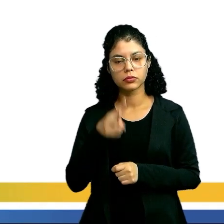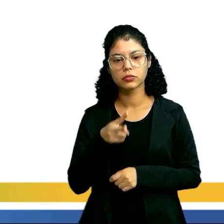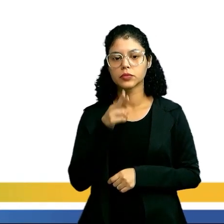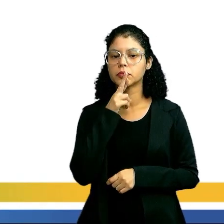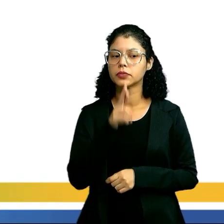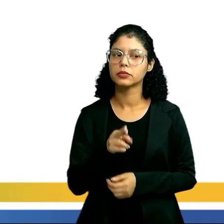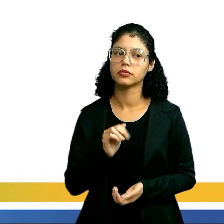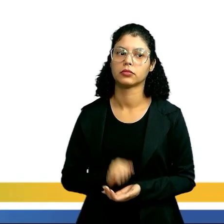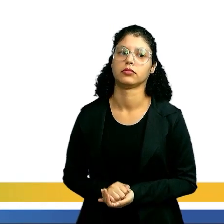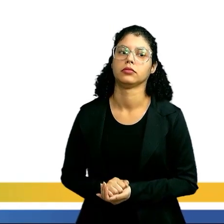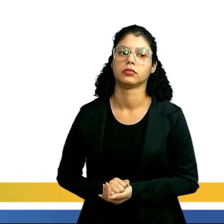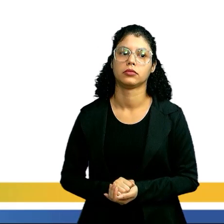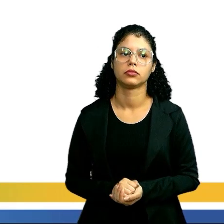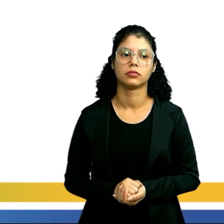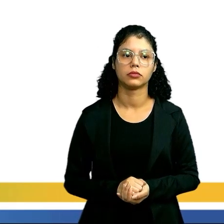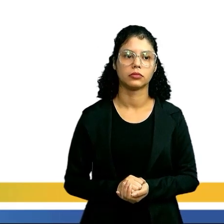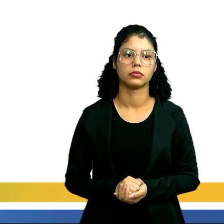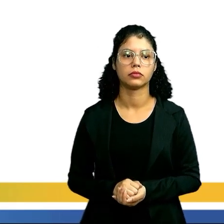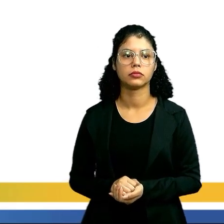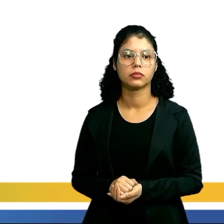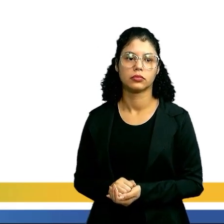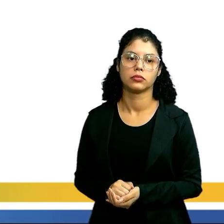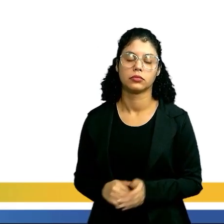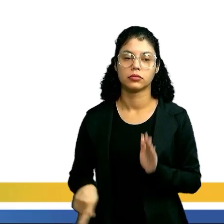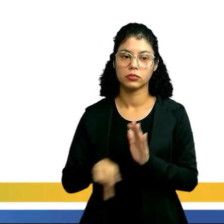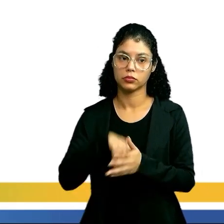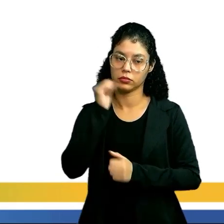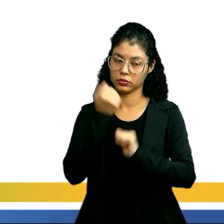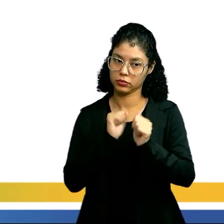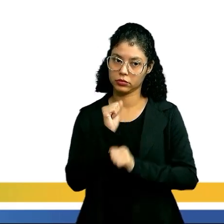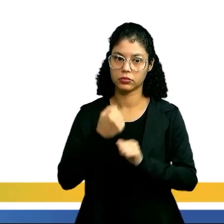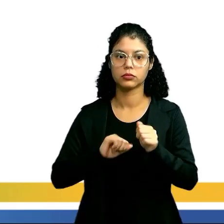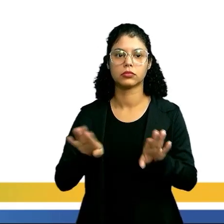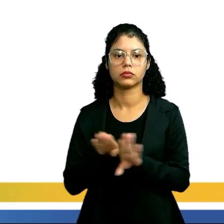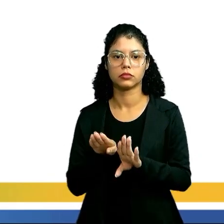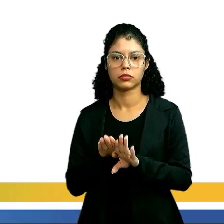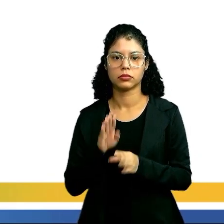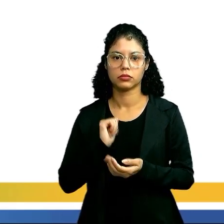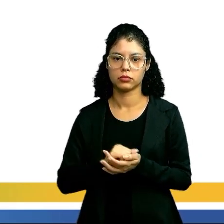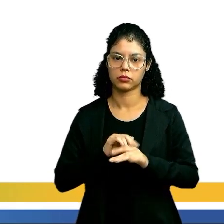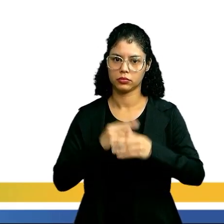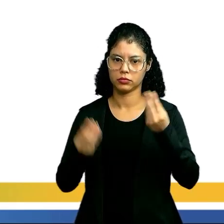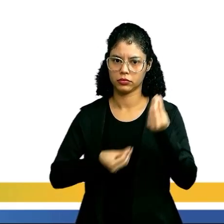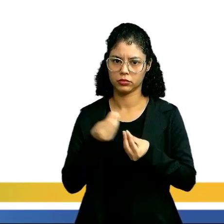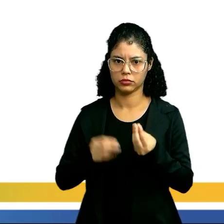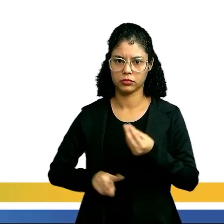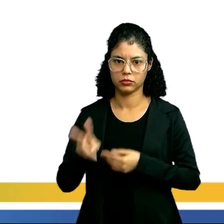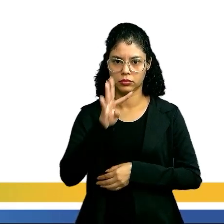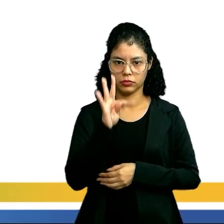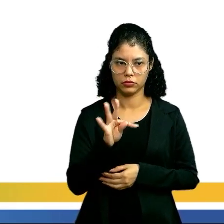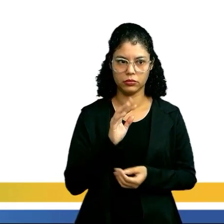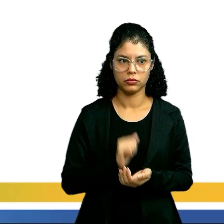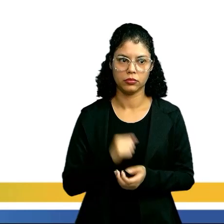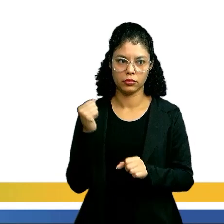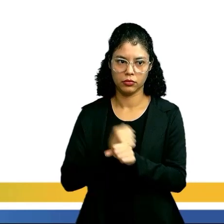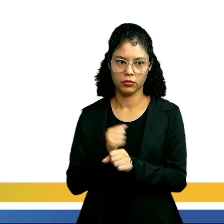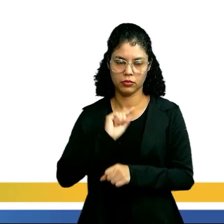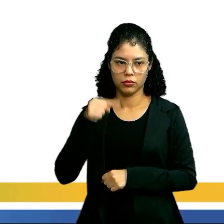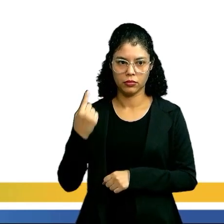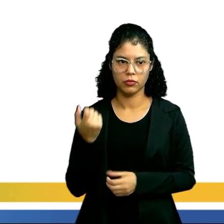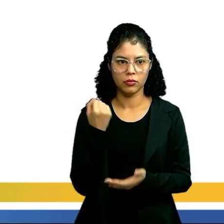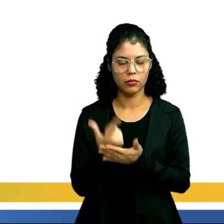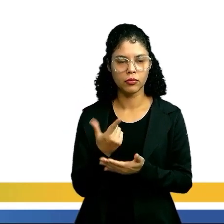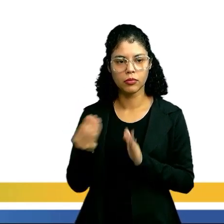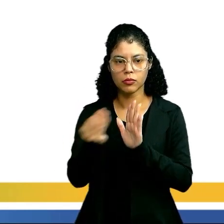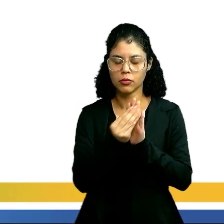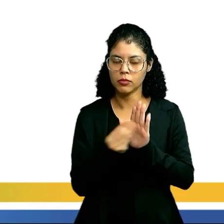resoluções? Olha isso aqui, ó, vestibular resolvido. Uma determinada máquina industrial se deprecia de tal forma que seu valor, T anos após a